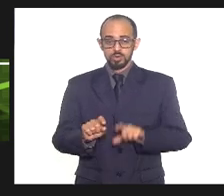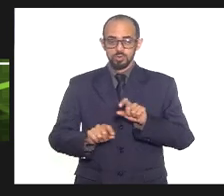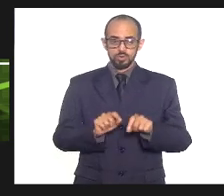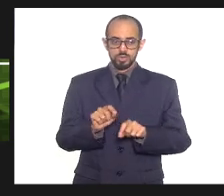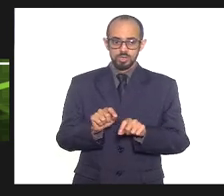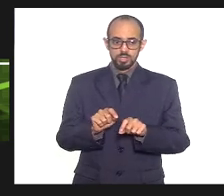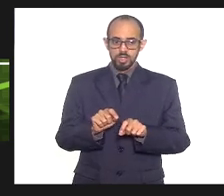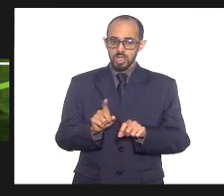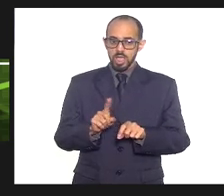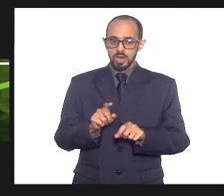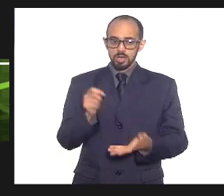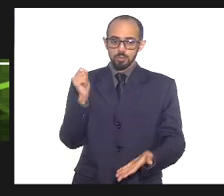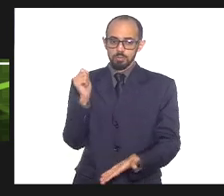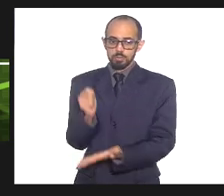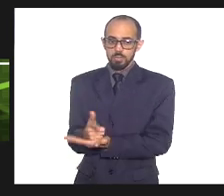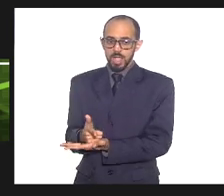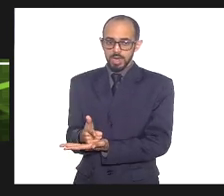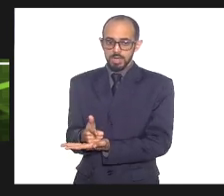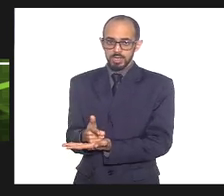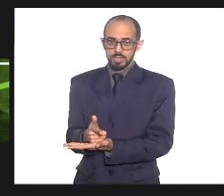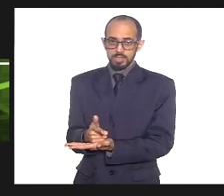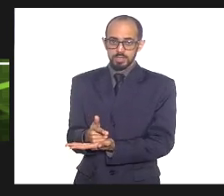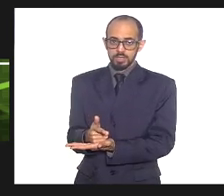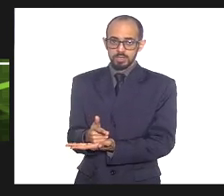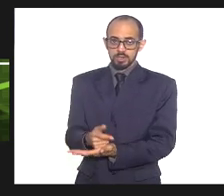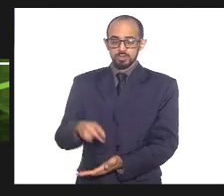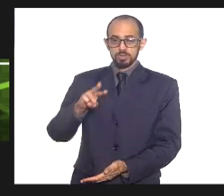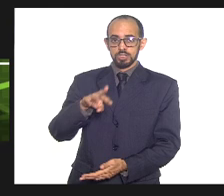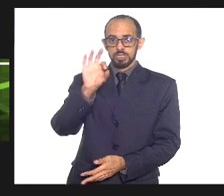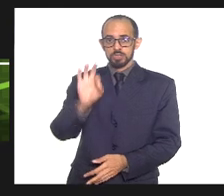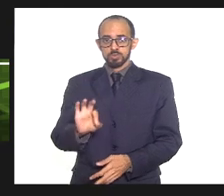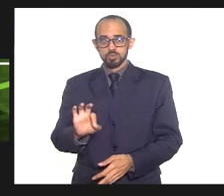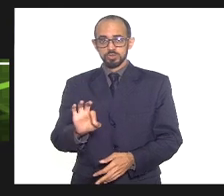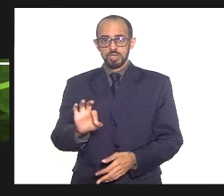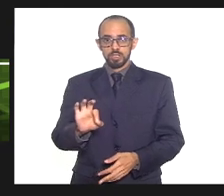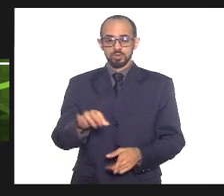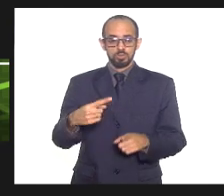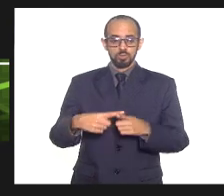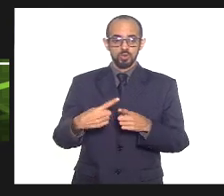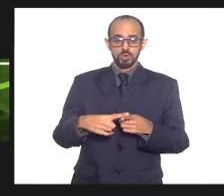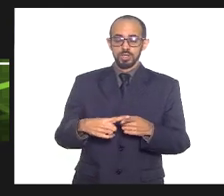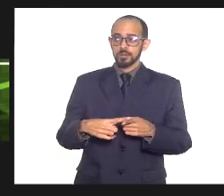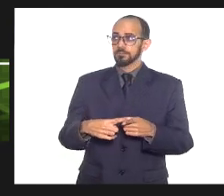não paga os 3%, porque entende não ter...